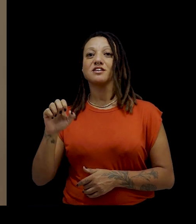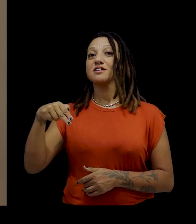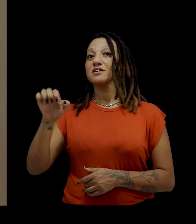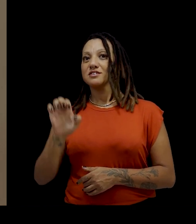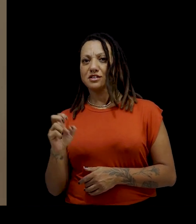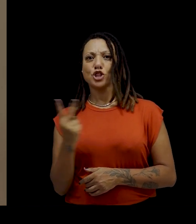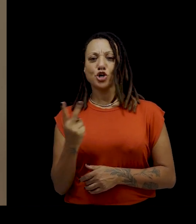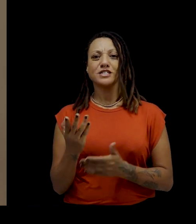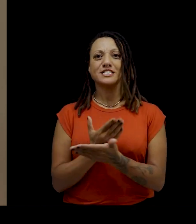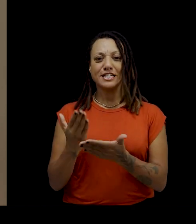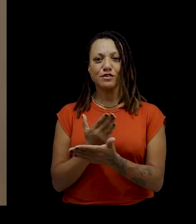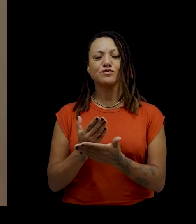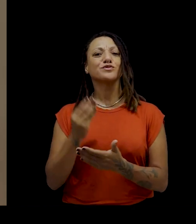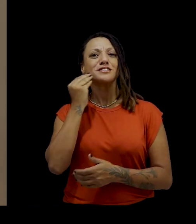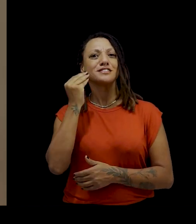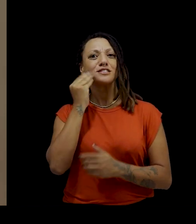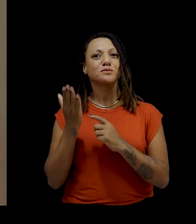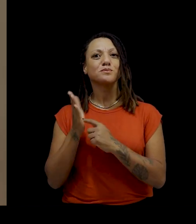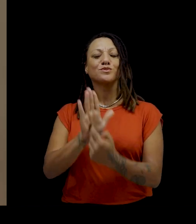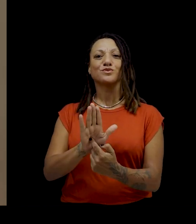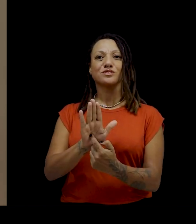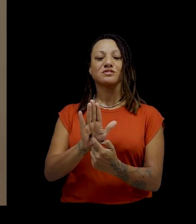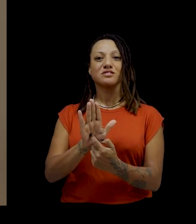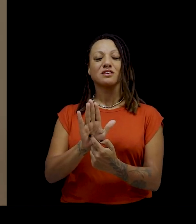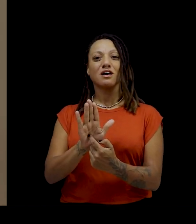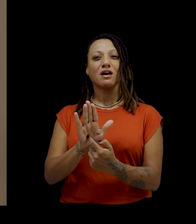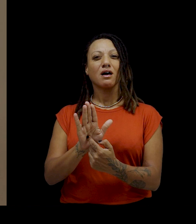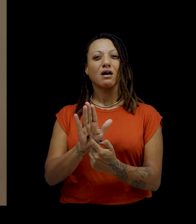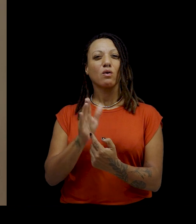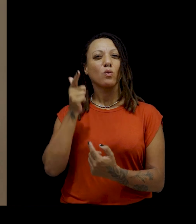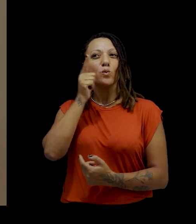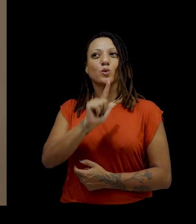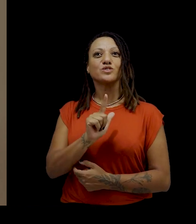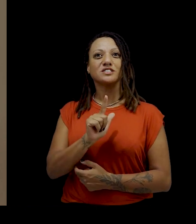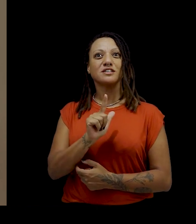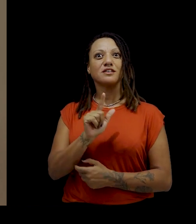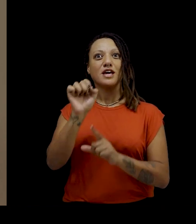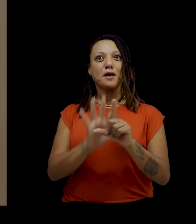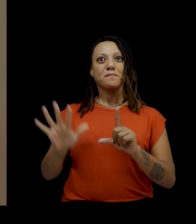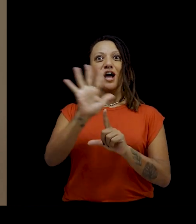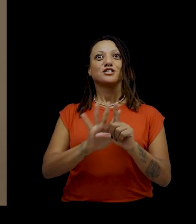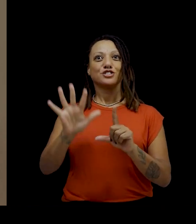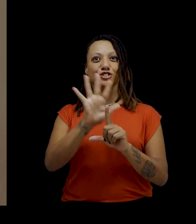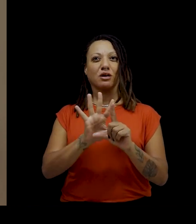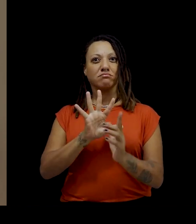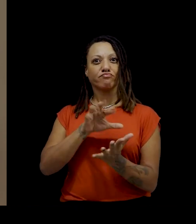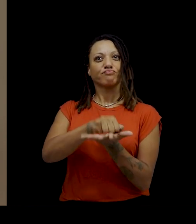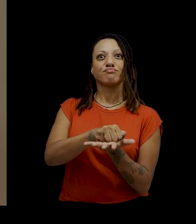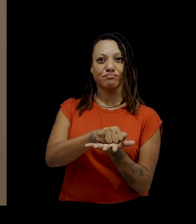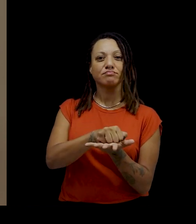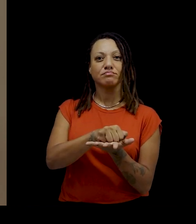que sobre a tentativa de conseguir dar conta de uma imagem